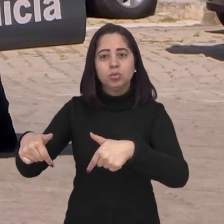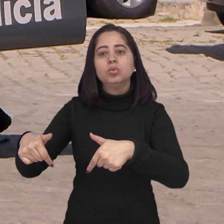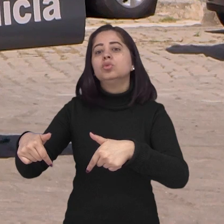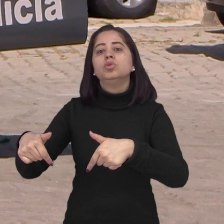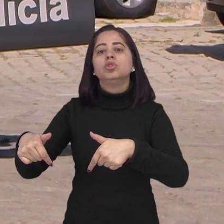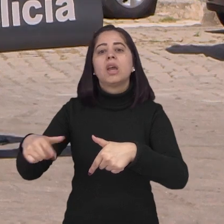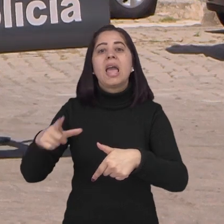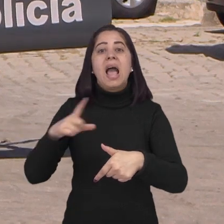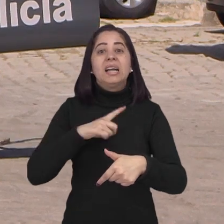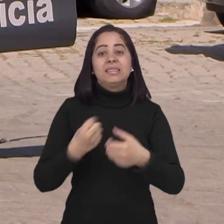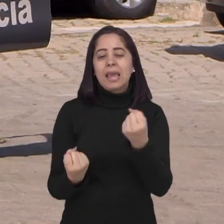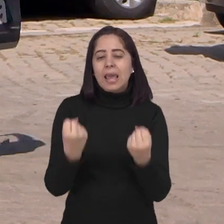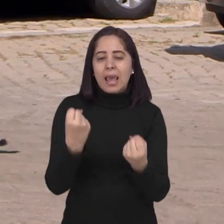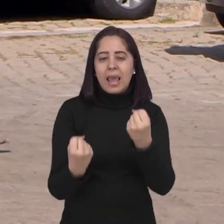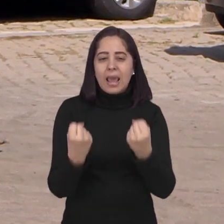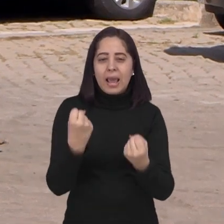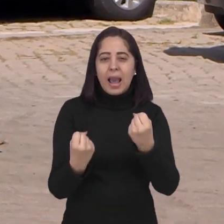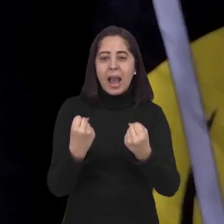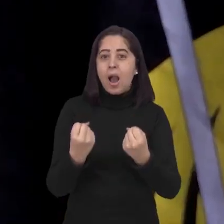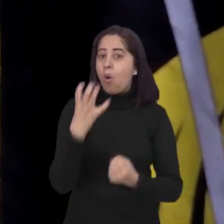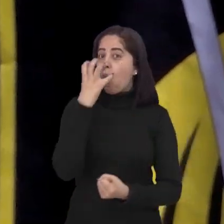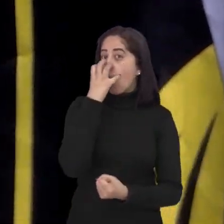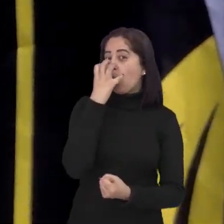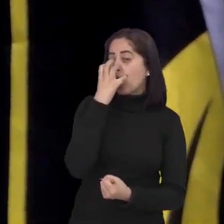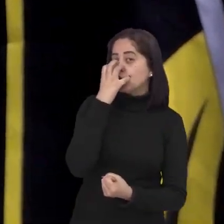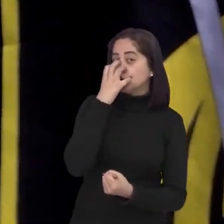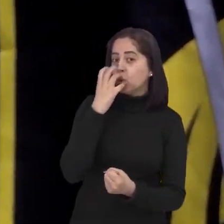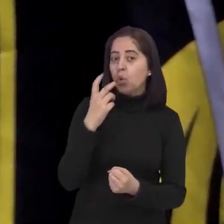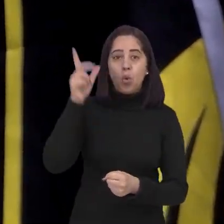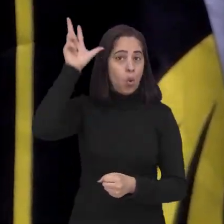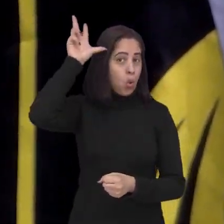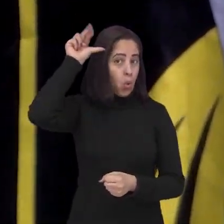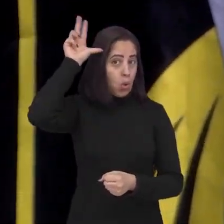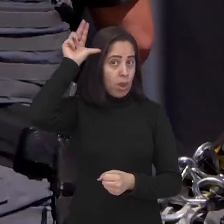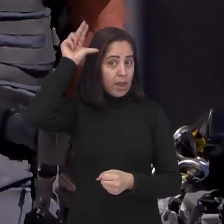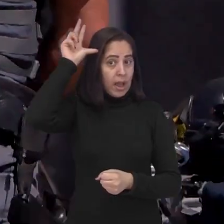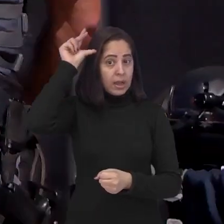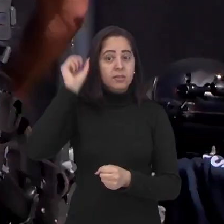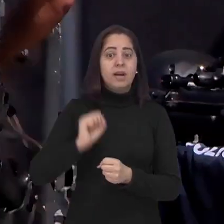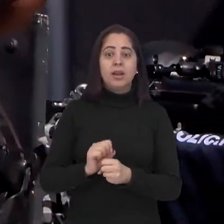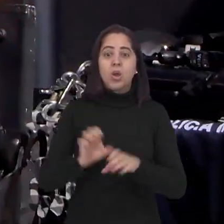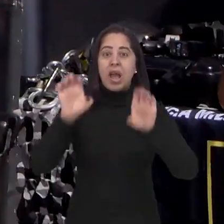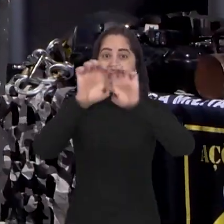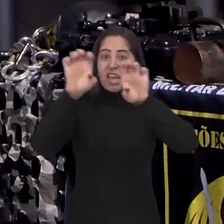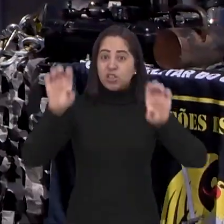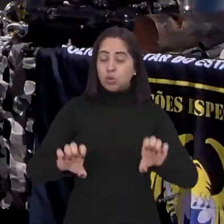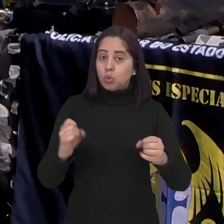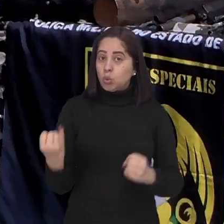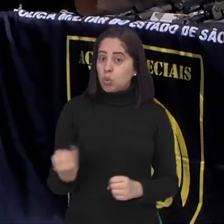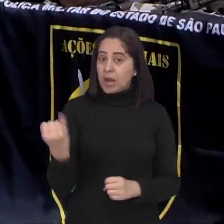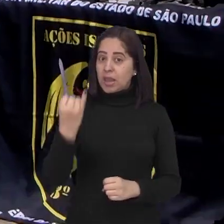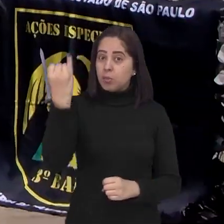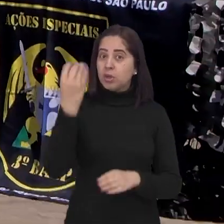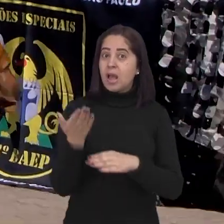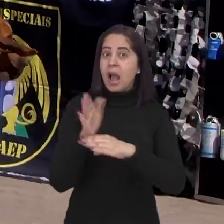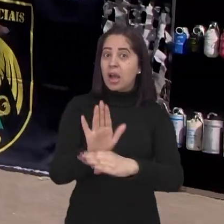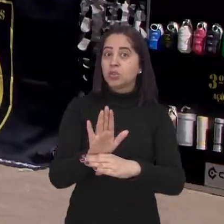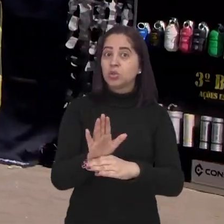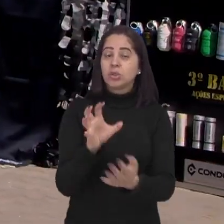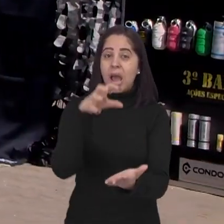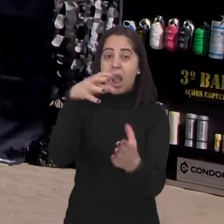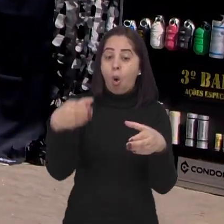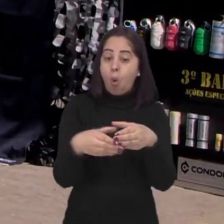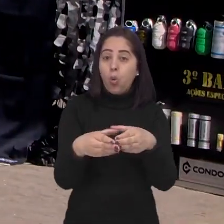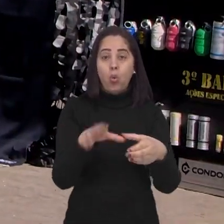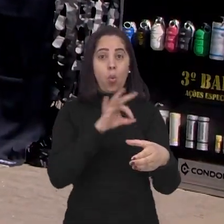à disposição frotas automotivas, canil e cavalaria, estrutura essencial para auxiliar o trabalho